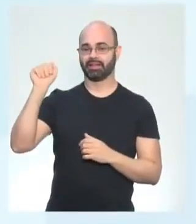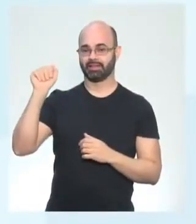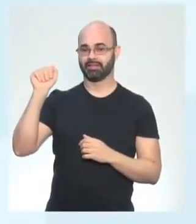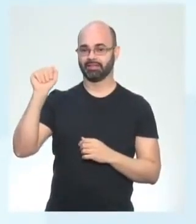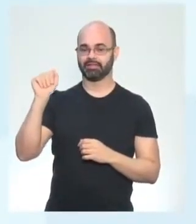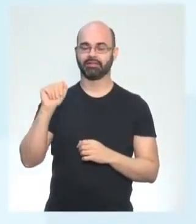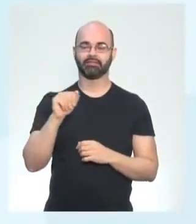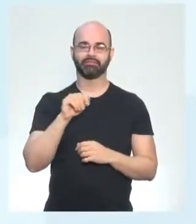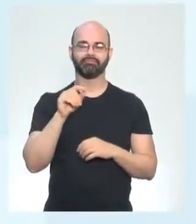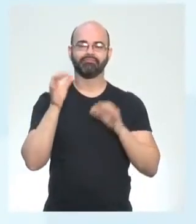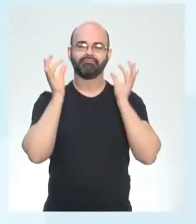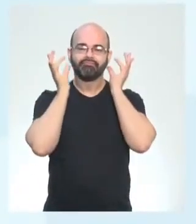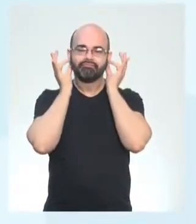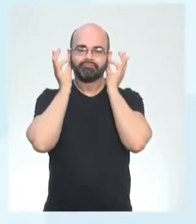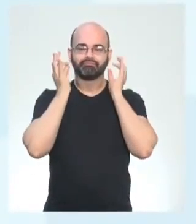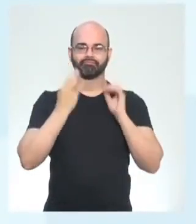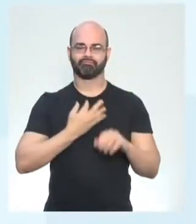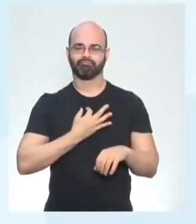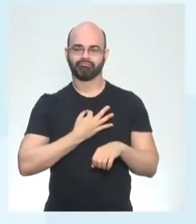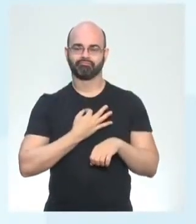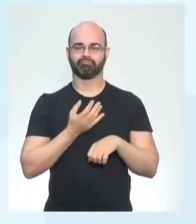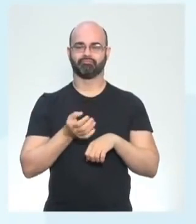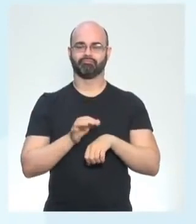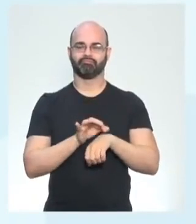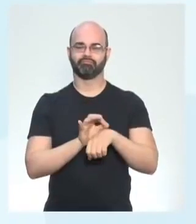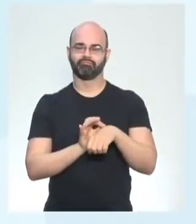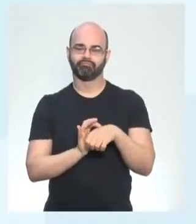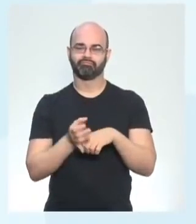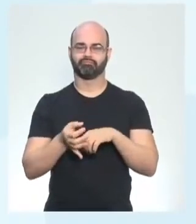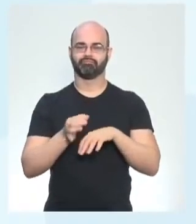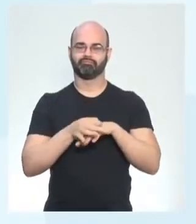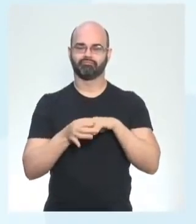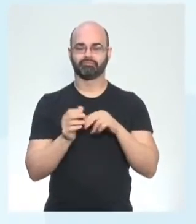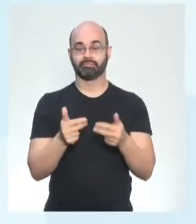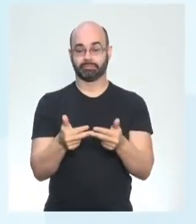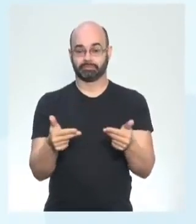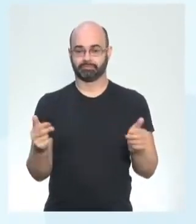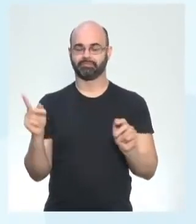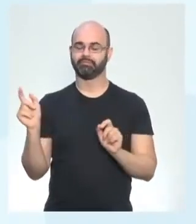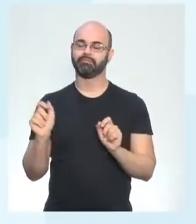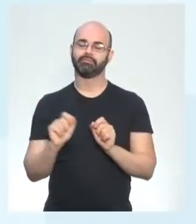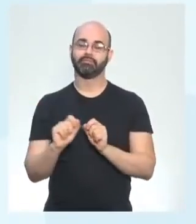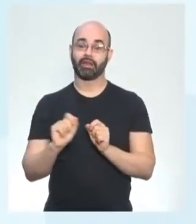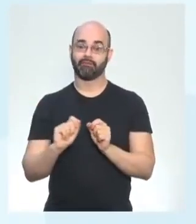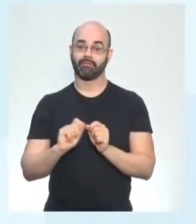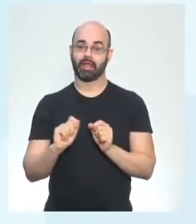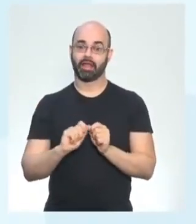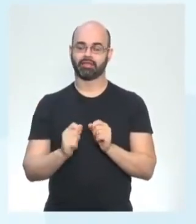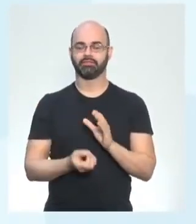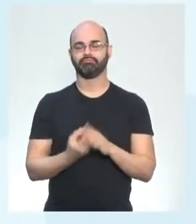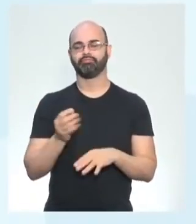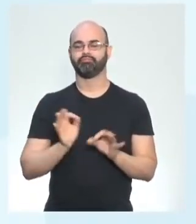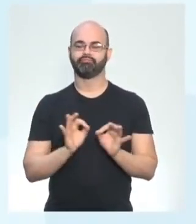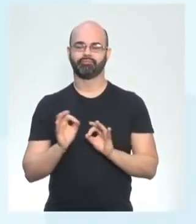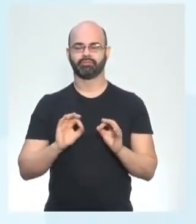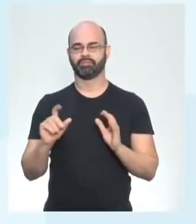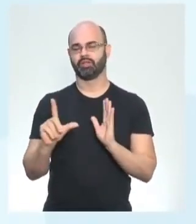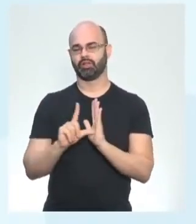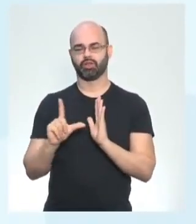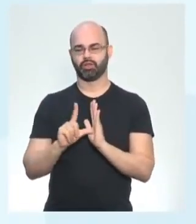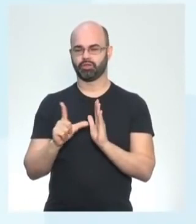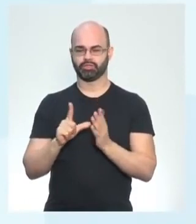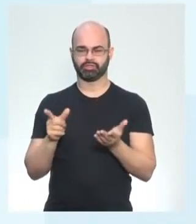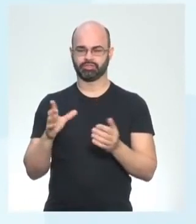confecciona joias Olha. para uma loja no comércio do centro da cidade. Então, um dia ela recebeu